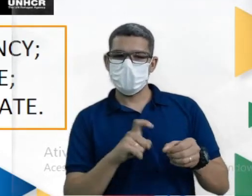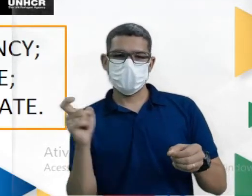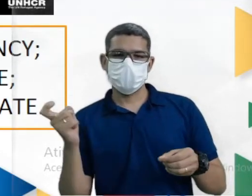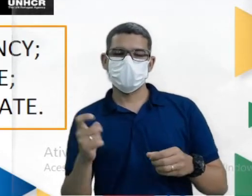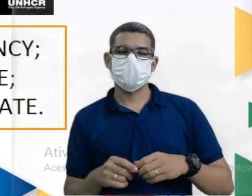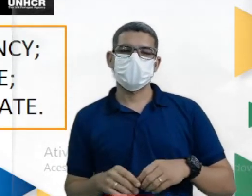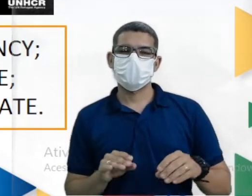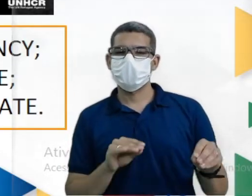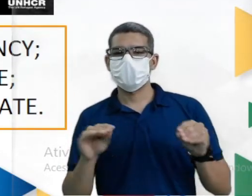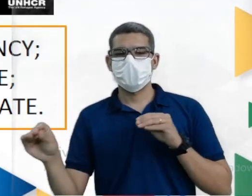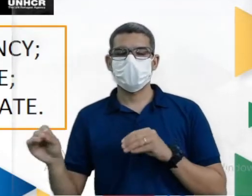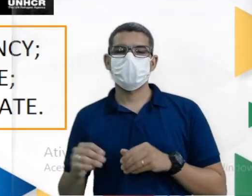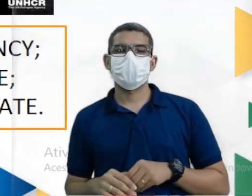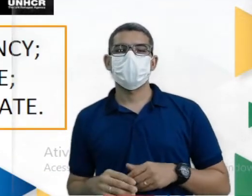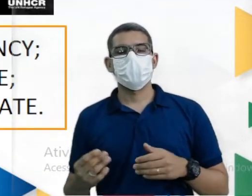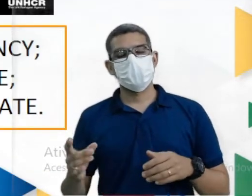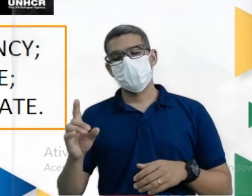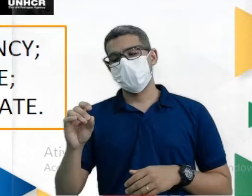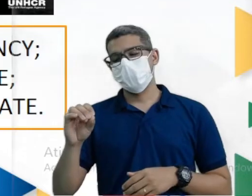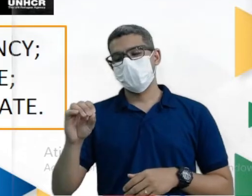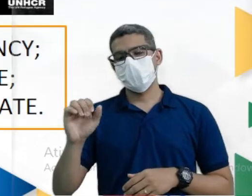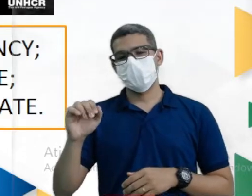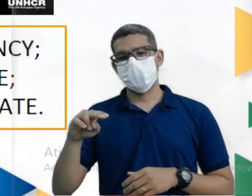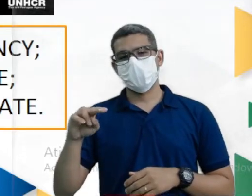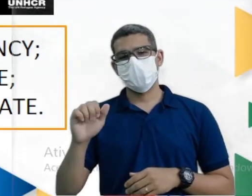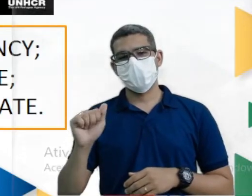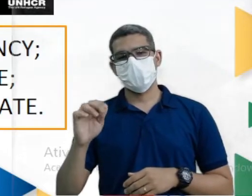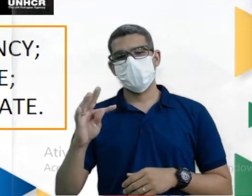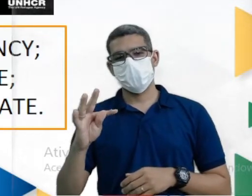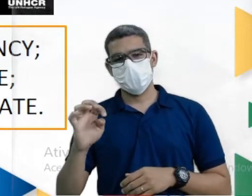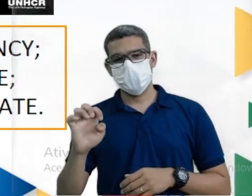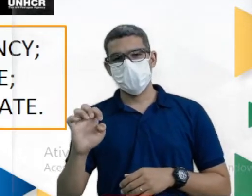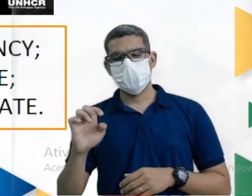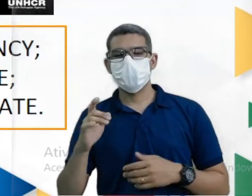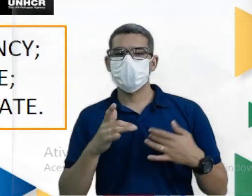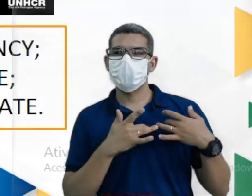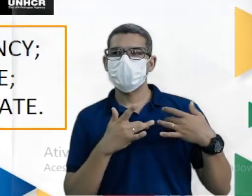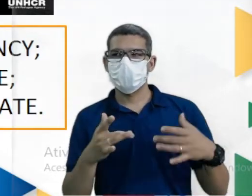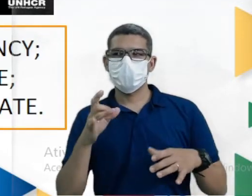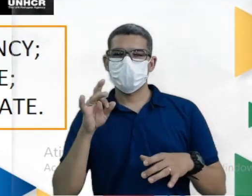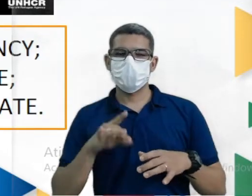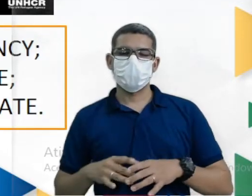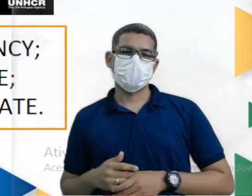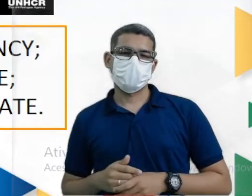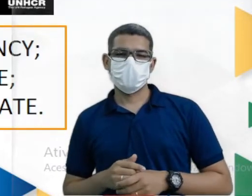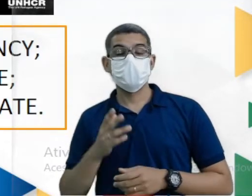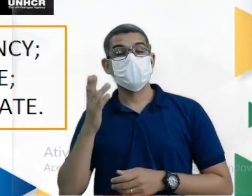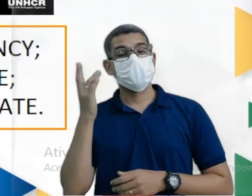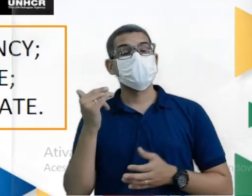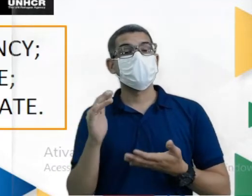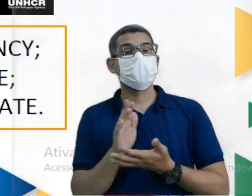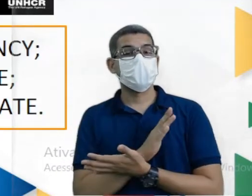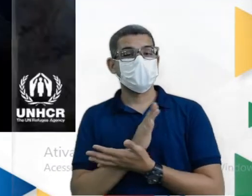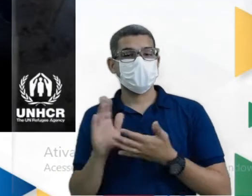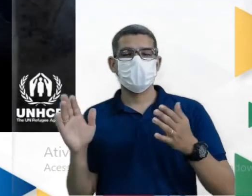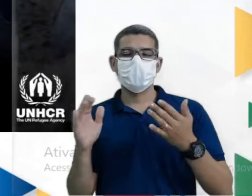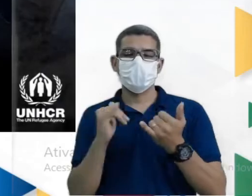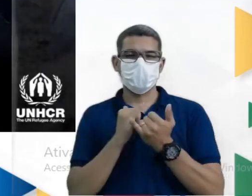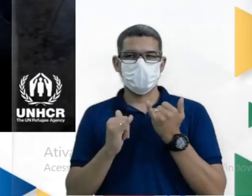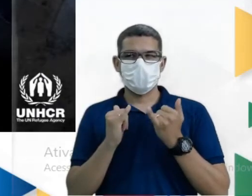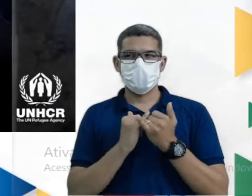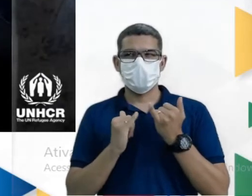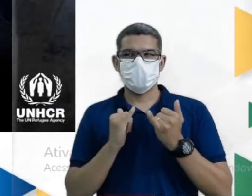E donate, que é igual a doação. A gente já sabe aqui, então, alguns elementos que são